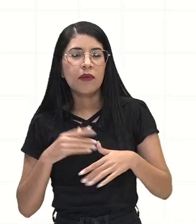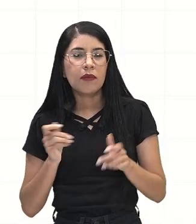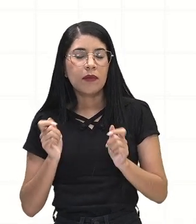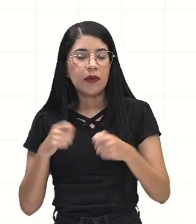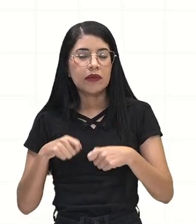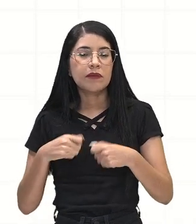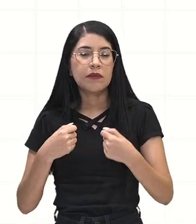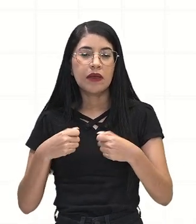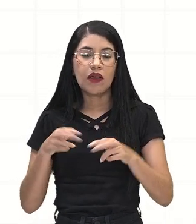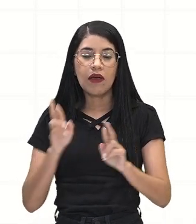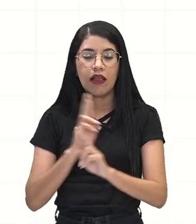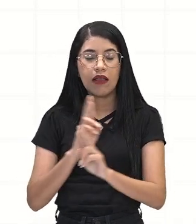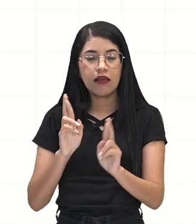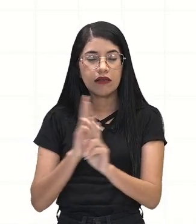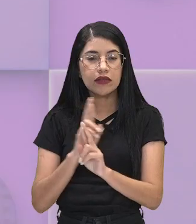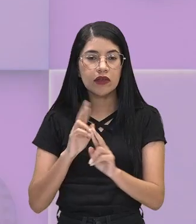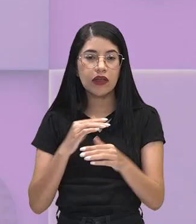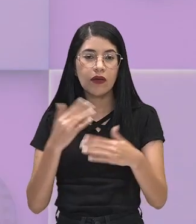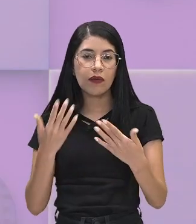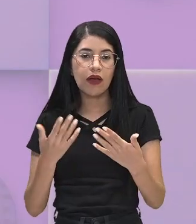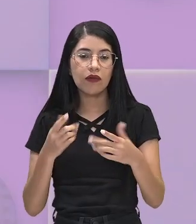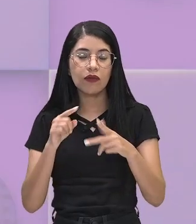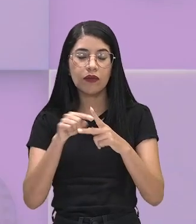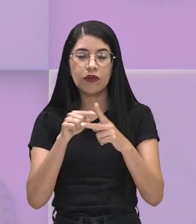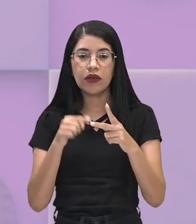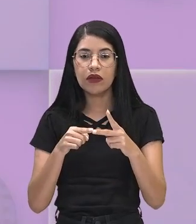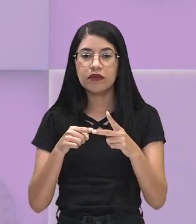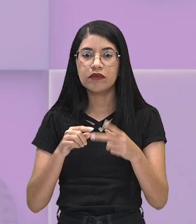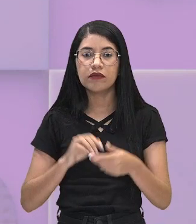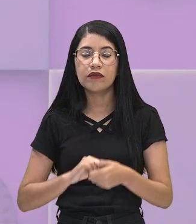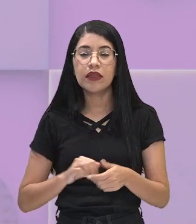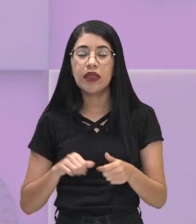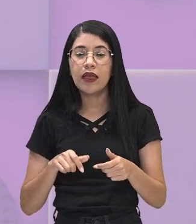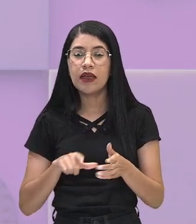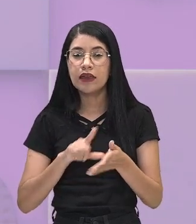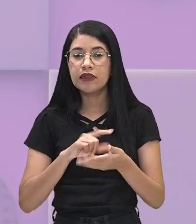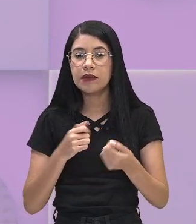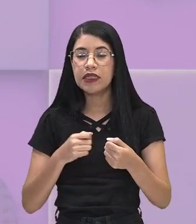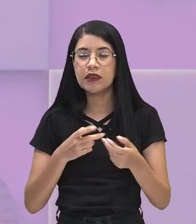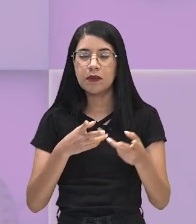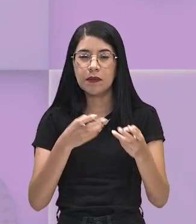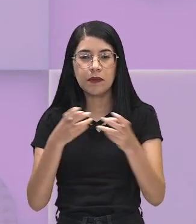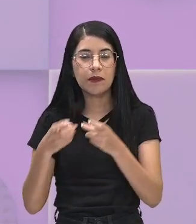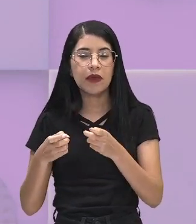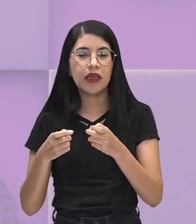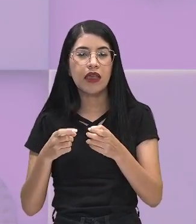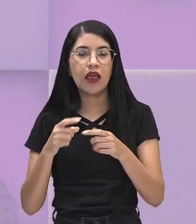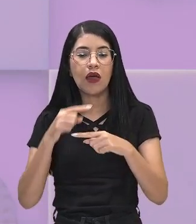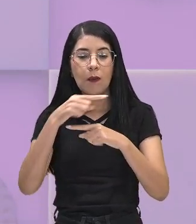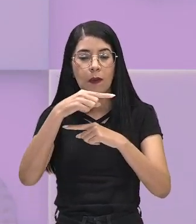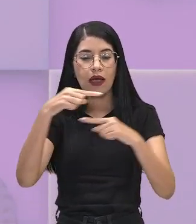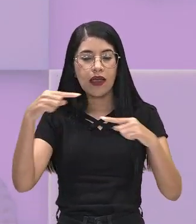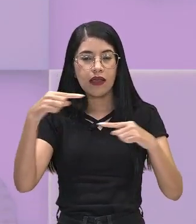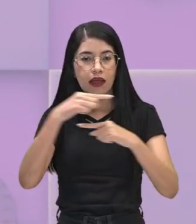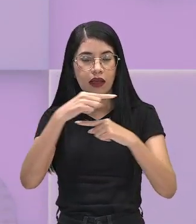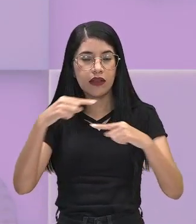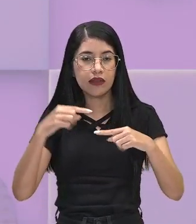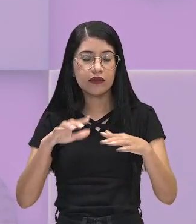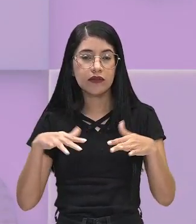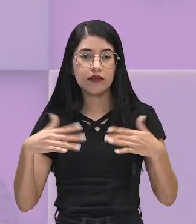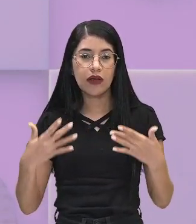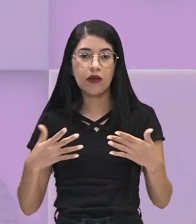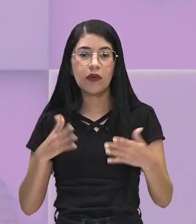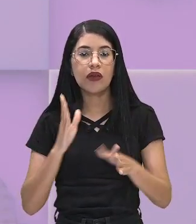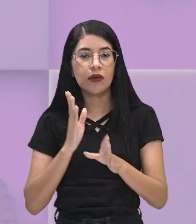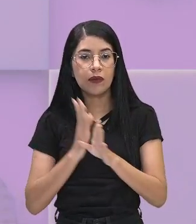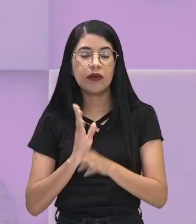qual é a relação entre os ângulos. Primeiro, vou ter que identificar quem são as retas paralelas. Identifiquei as